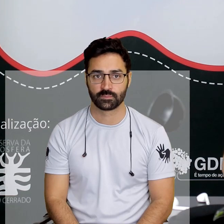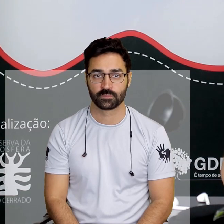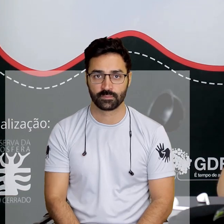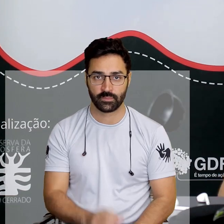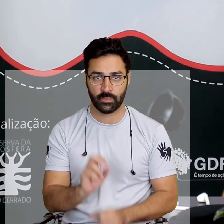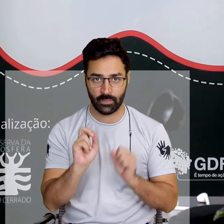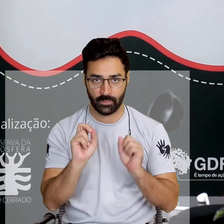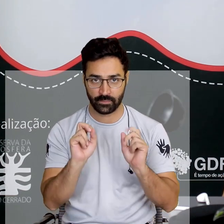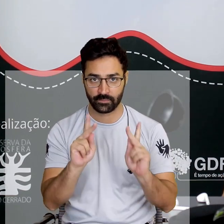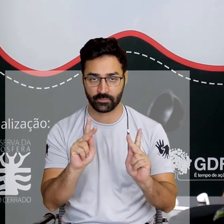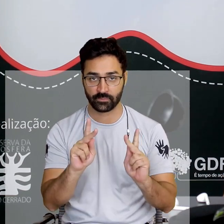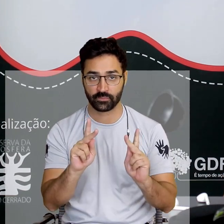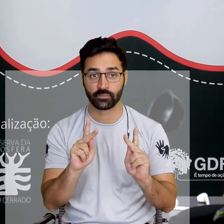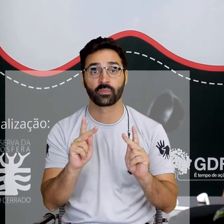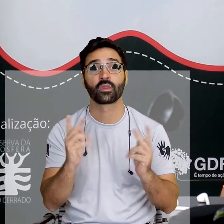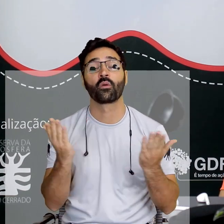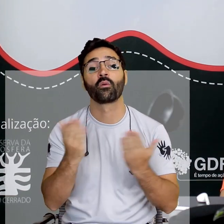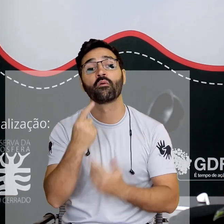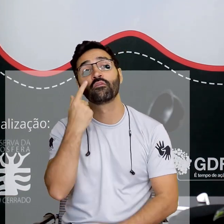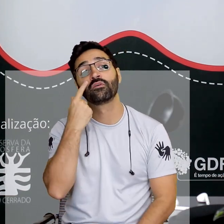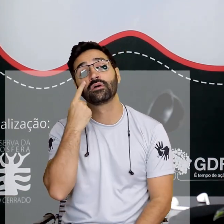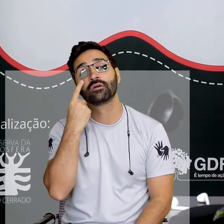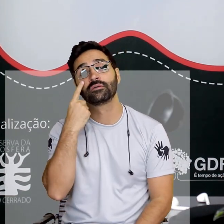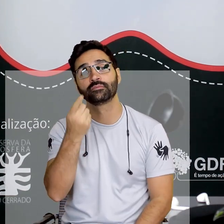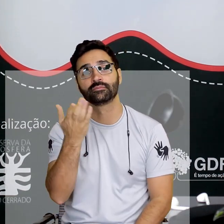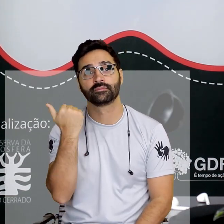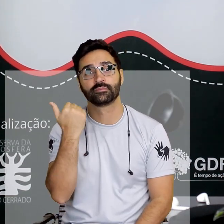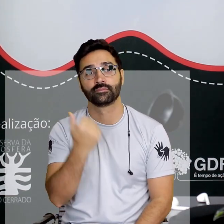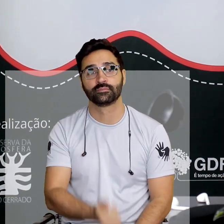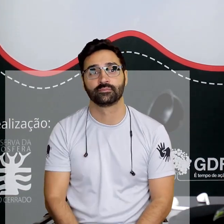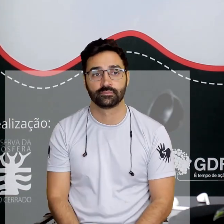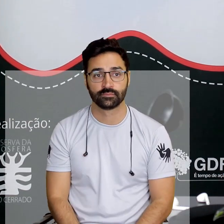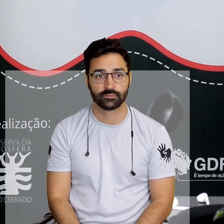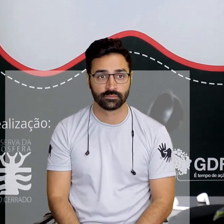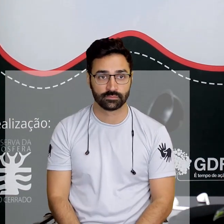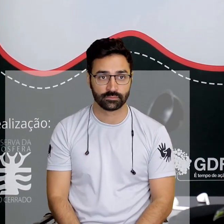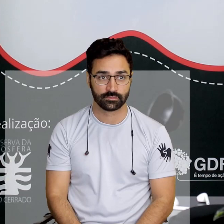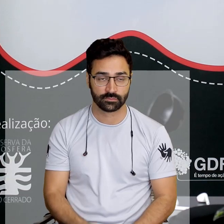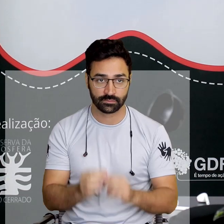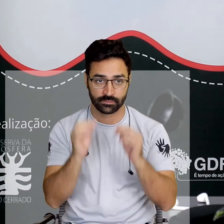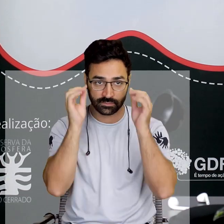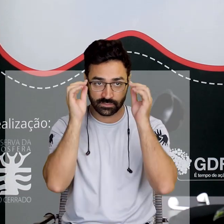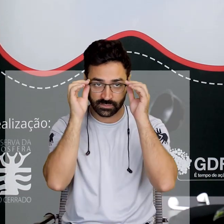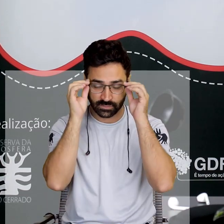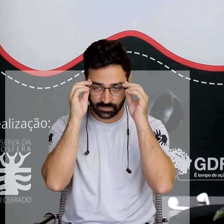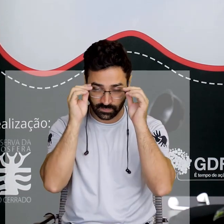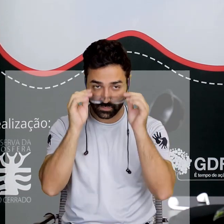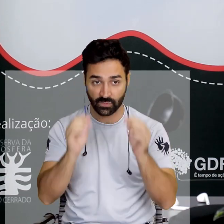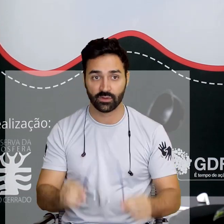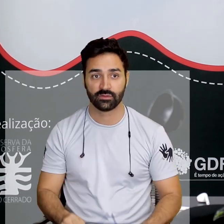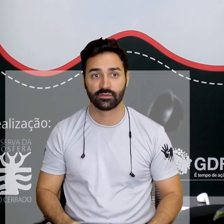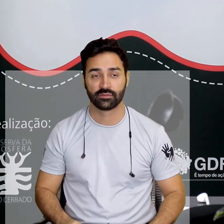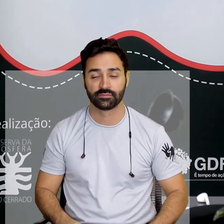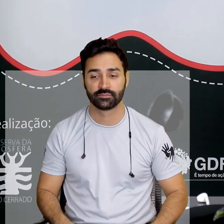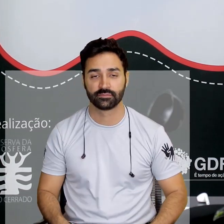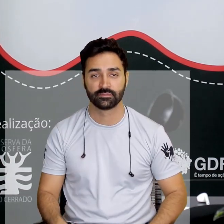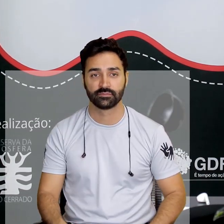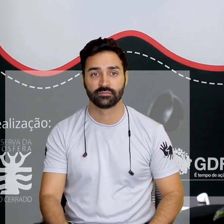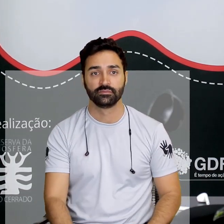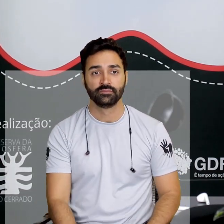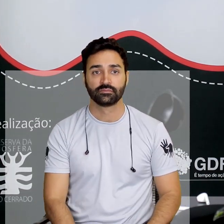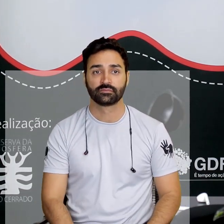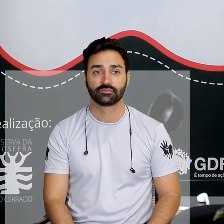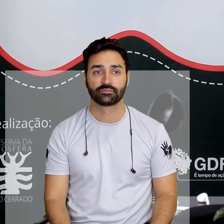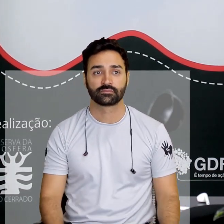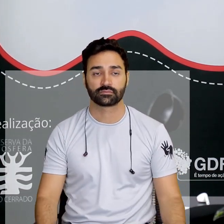Ok? Quero ver todo mundo fazendo. Todo mundo abrindo a câmera aí para fazer para mim. Segunda.